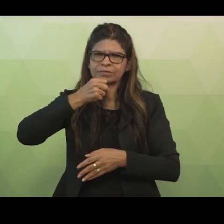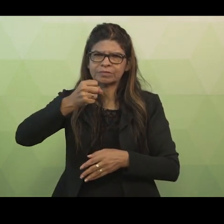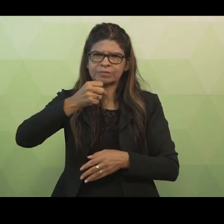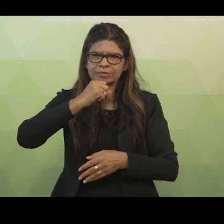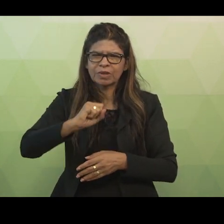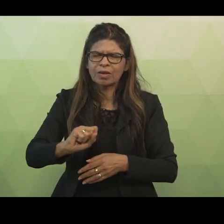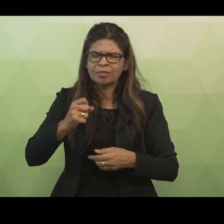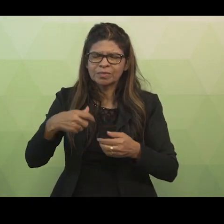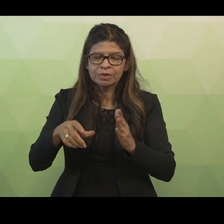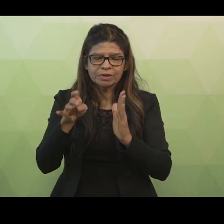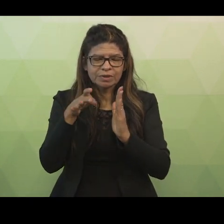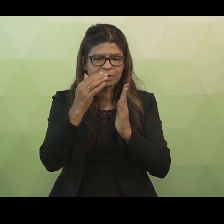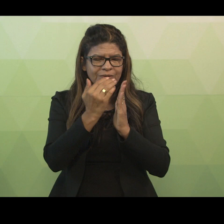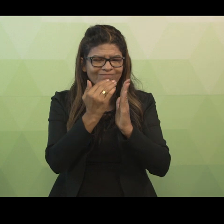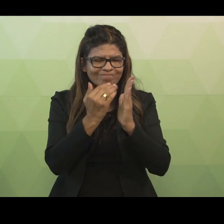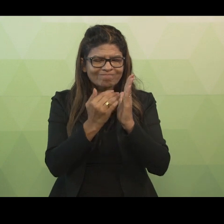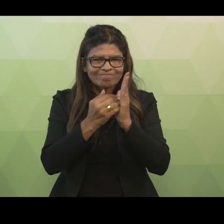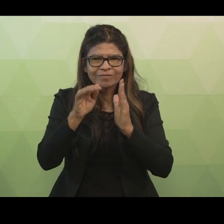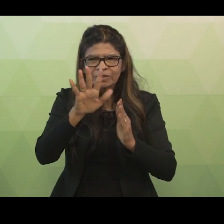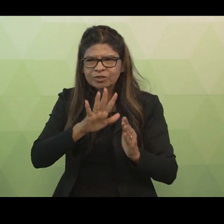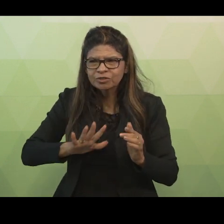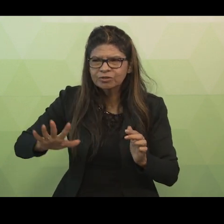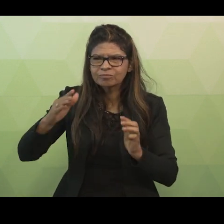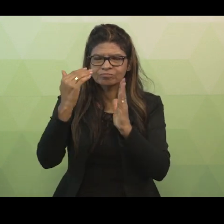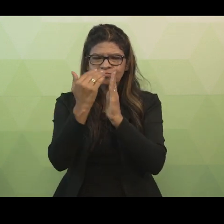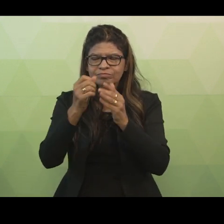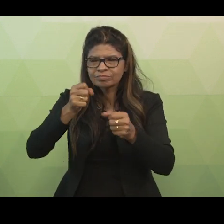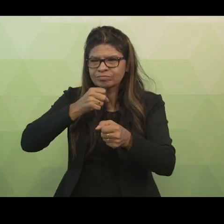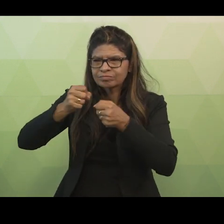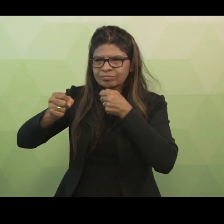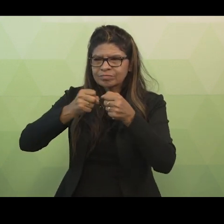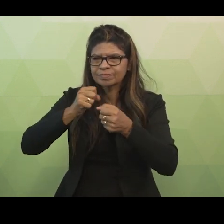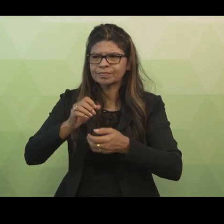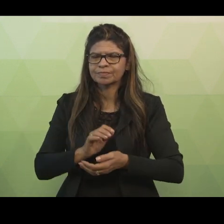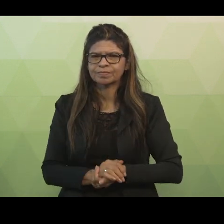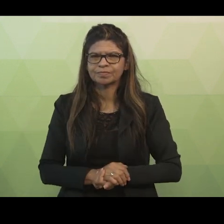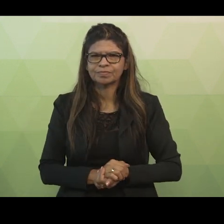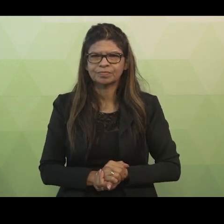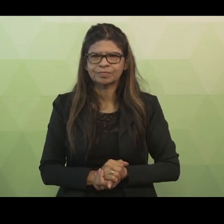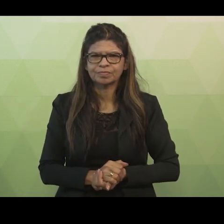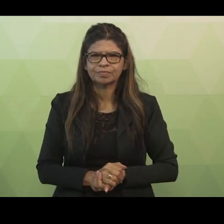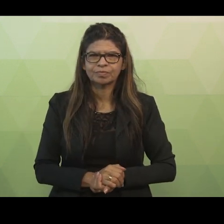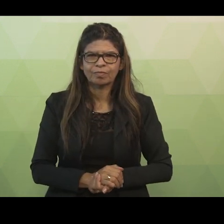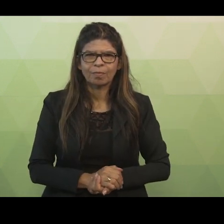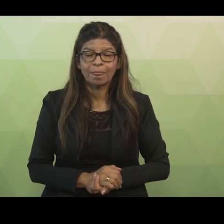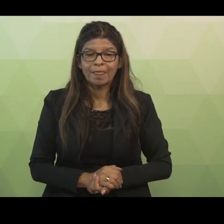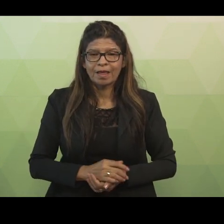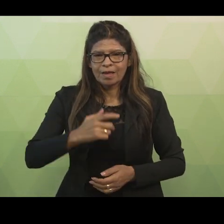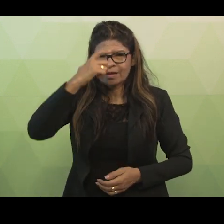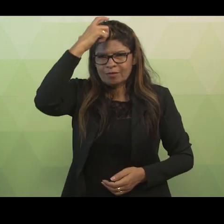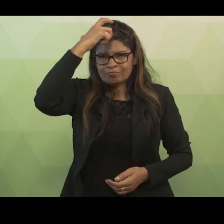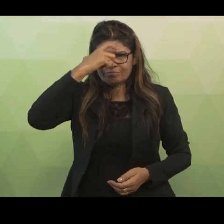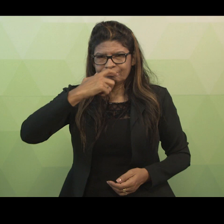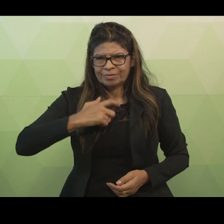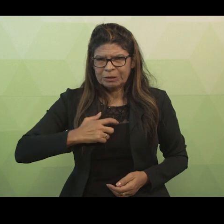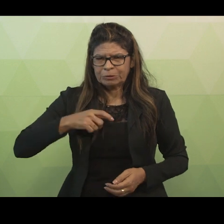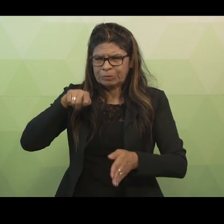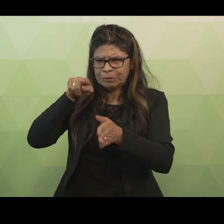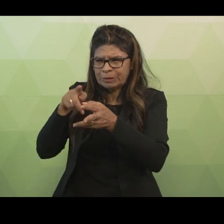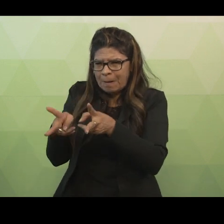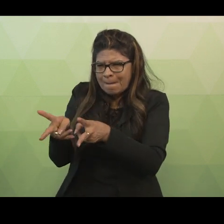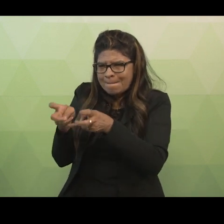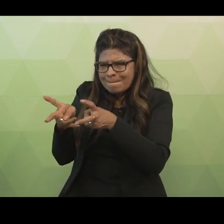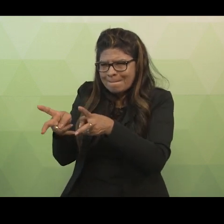da biblioteca. Onde que o sistema irá buscar essas informações? No banco de dados. Portanto, o